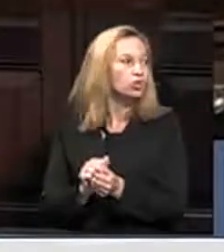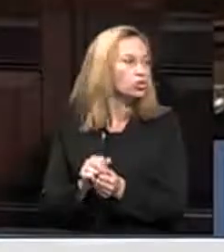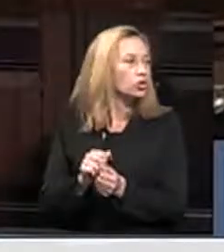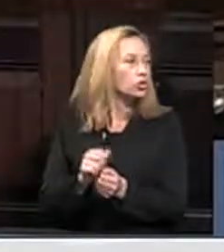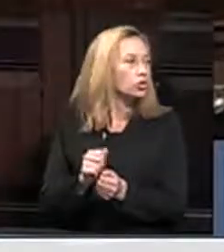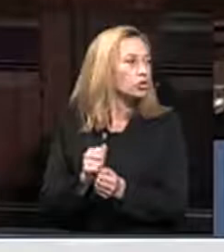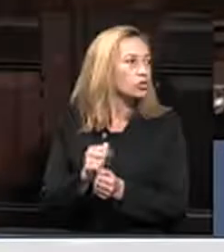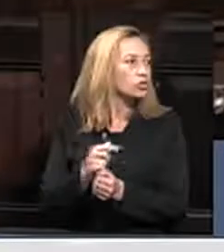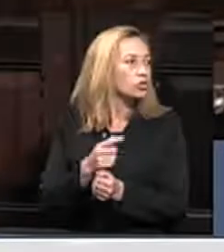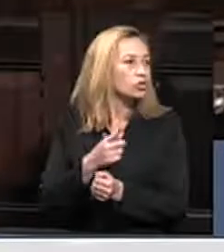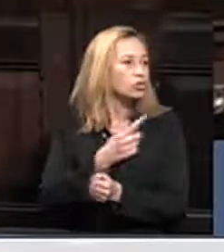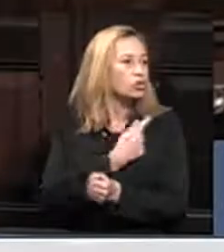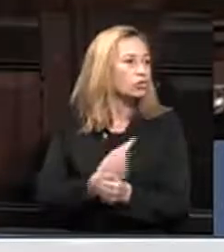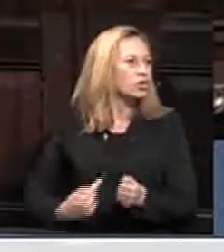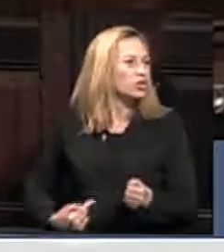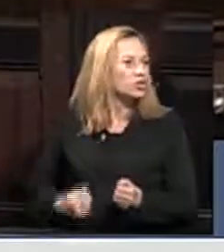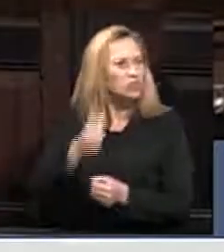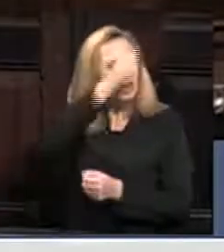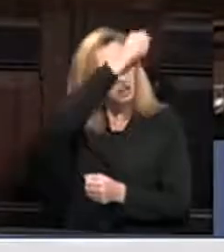mesmo?